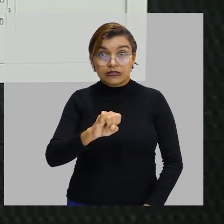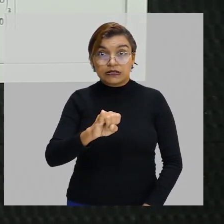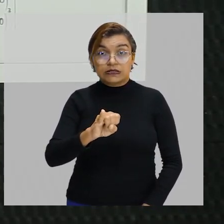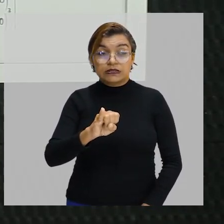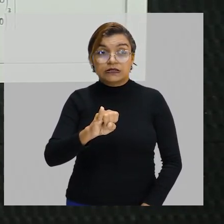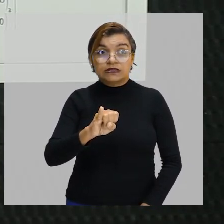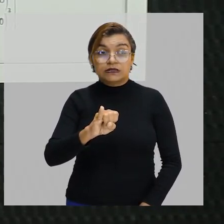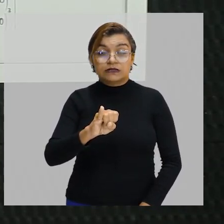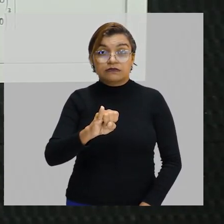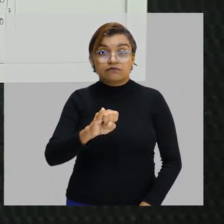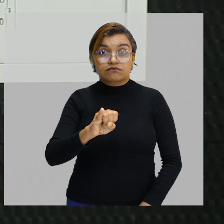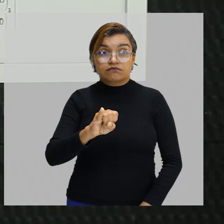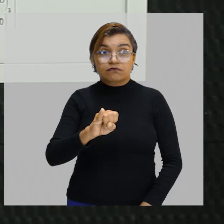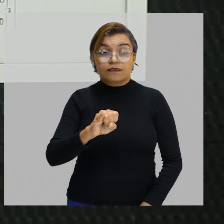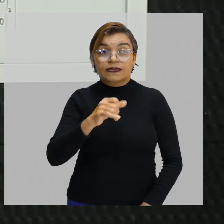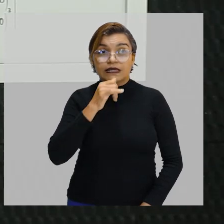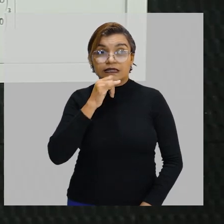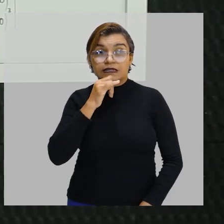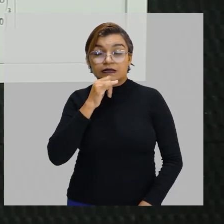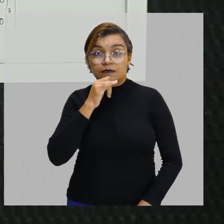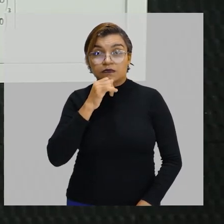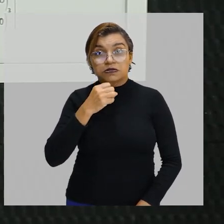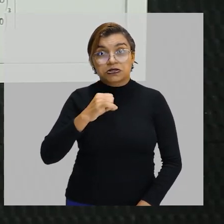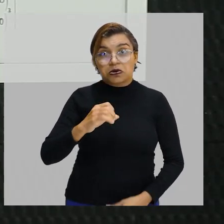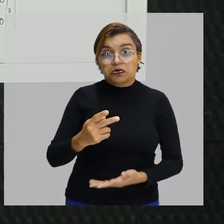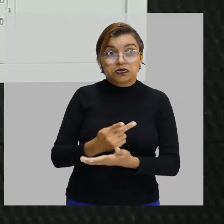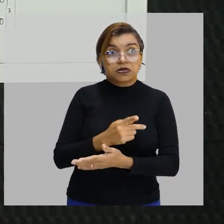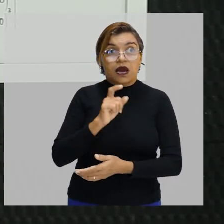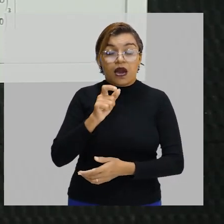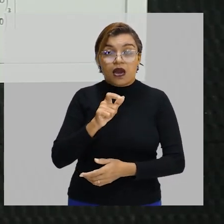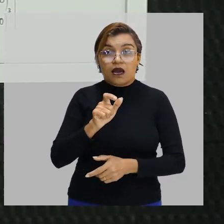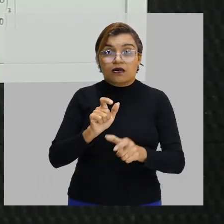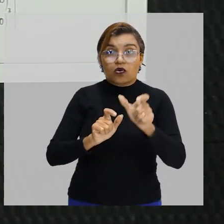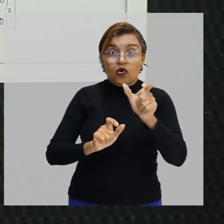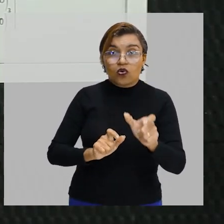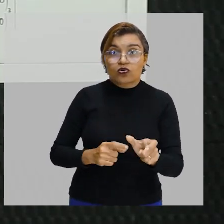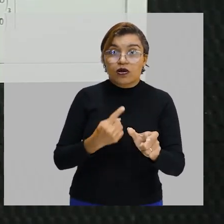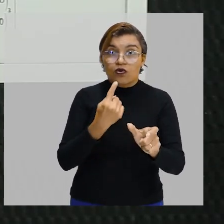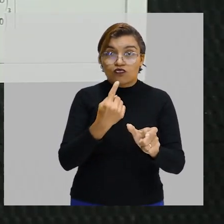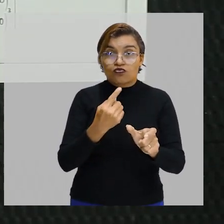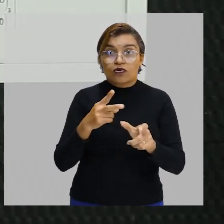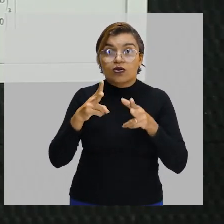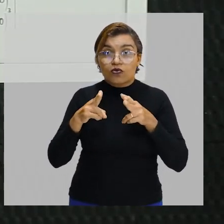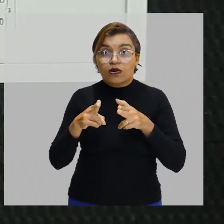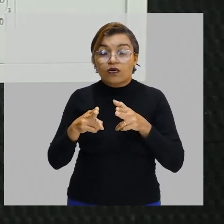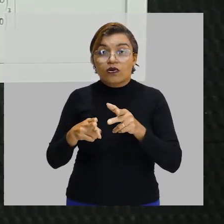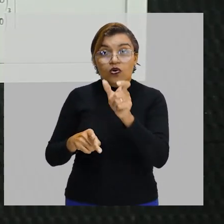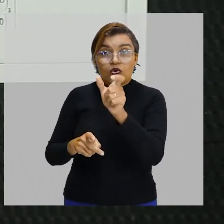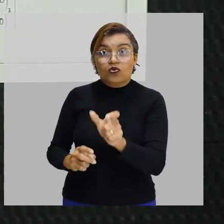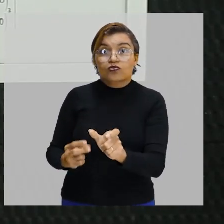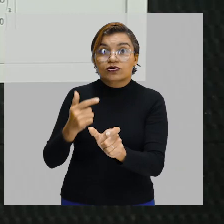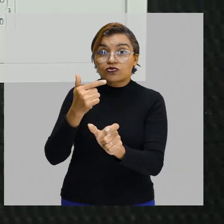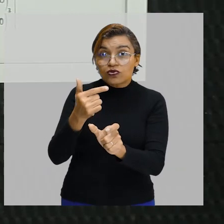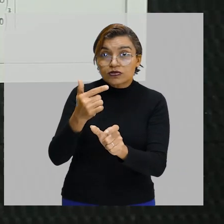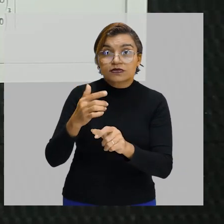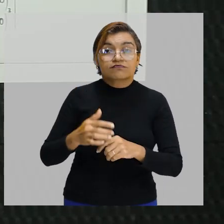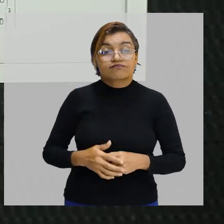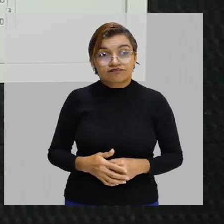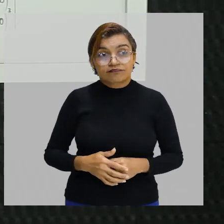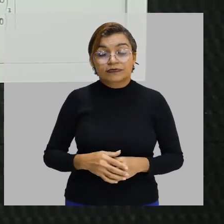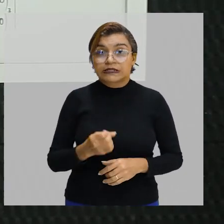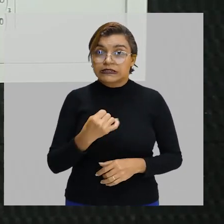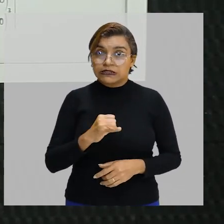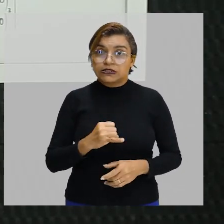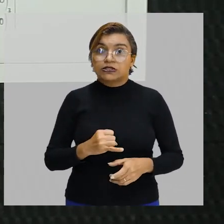essa coluna 1 ficar igual à coluna 2. E o determinante seria nulo. Tá? Então, se o x for igual